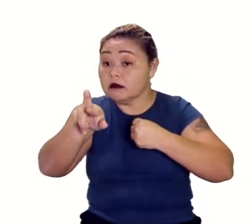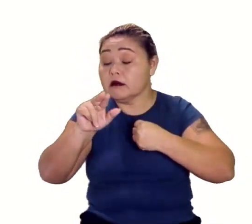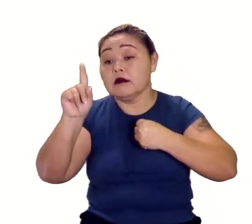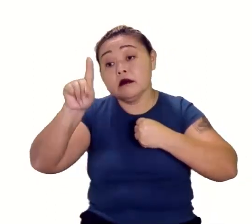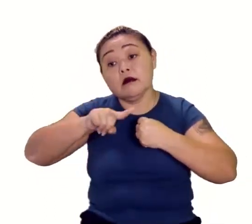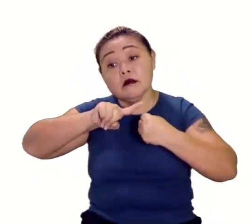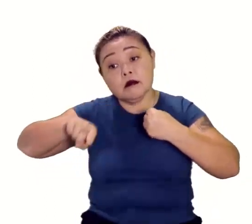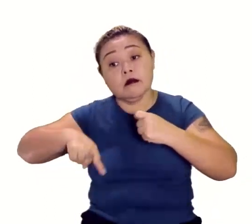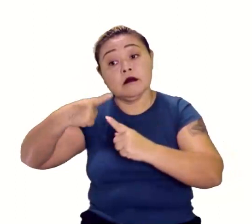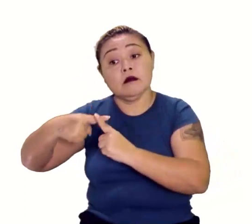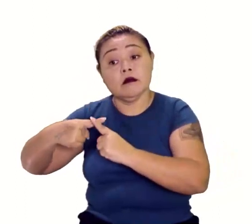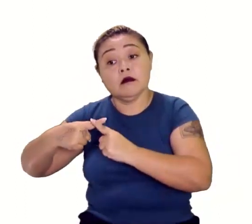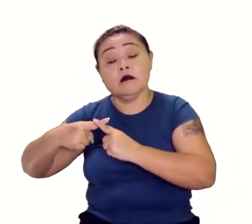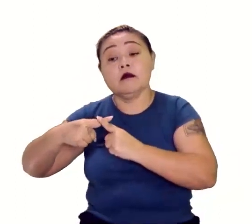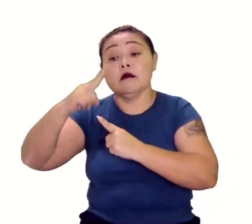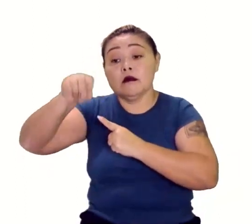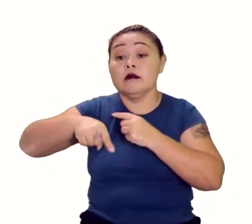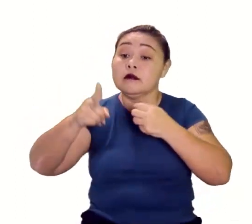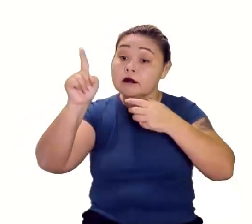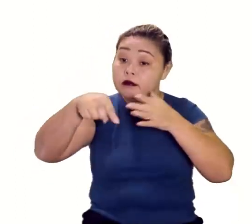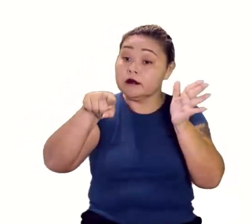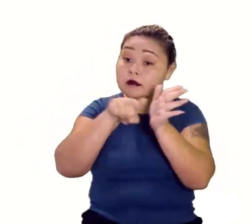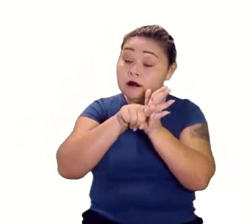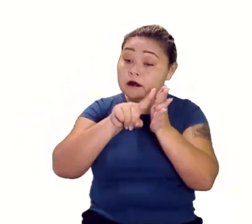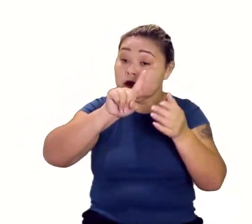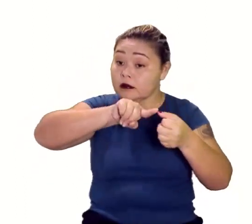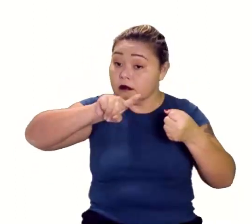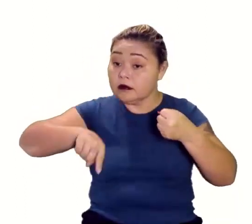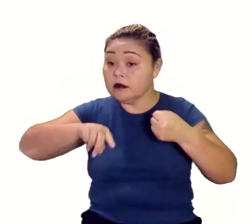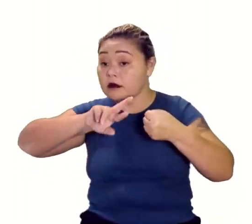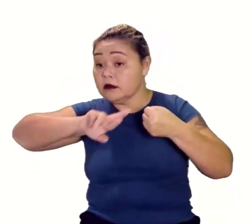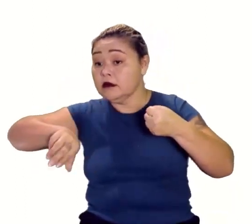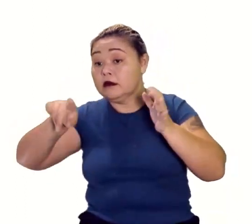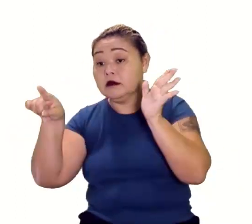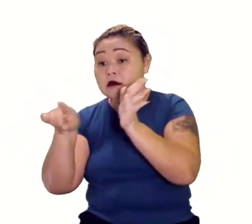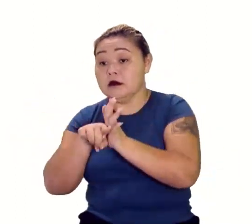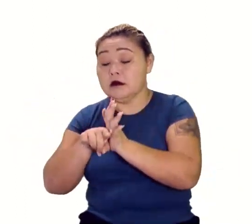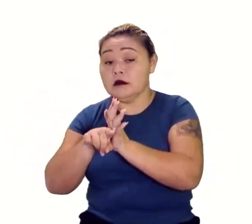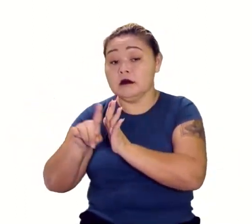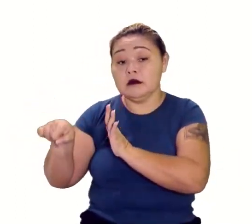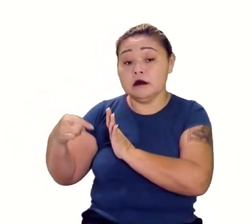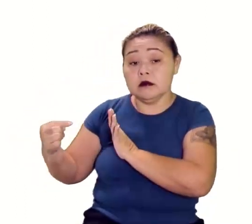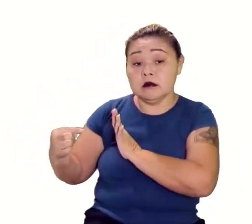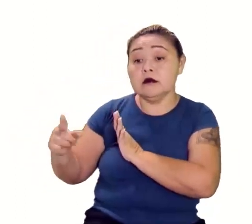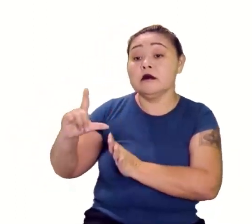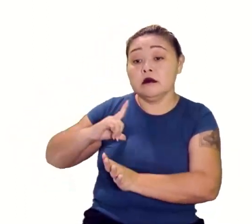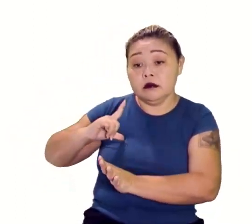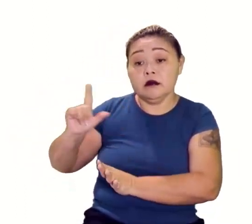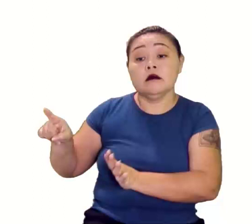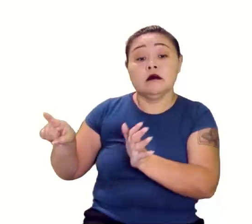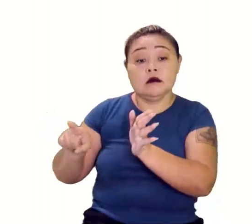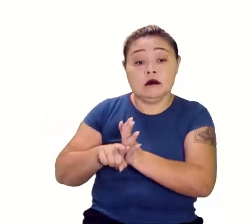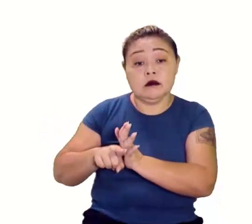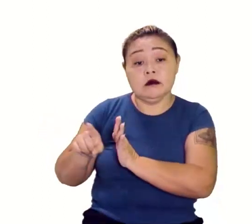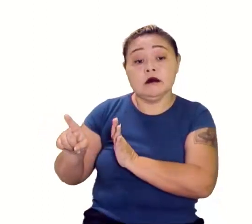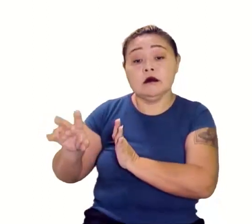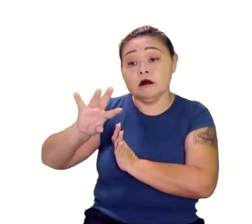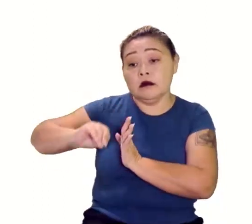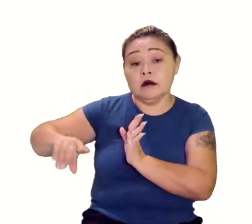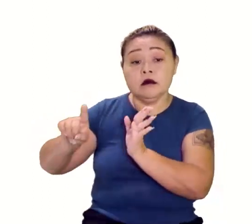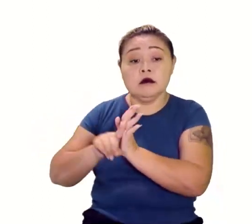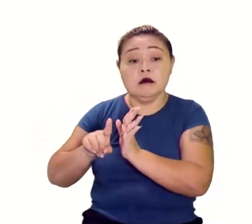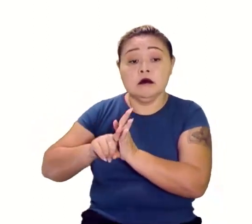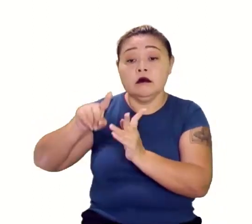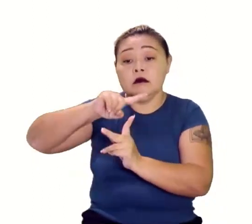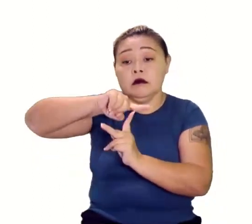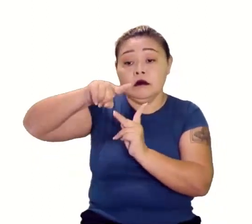é positivo. Se o expoente é ímpar, o resultado vai ser negativo. Então aqui eu já sei que vai ser negativo. Vai ser negativo. Expoente ímpar. Qual é o número